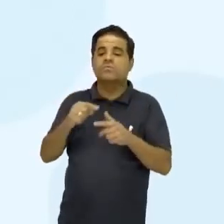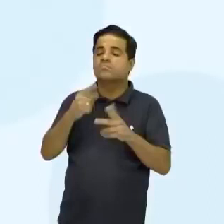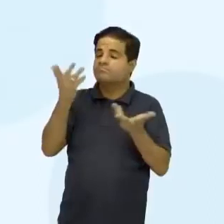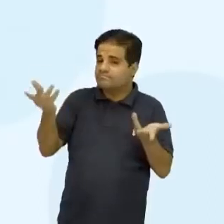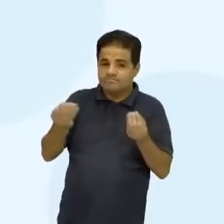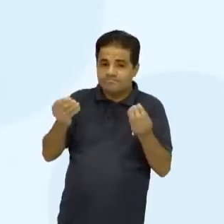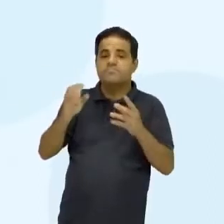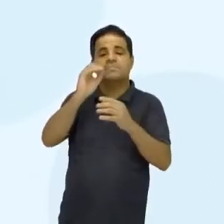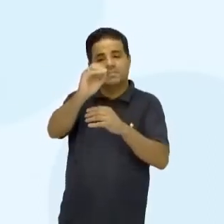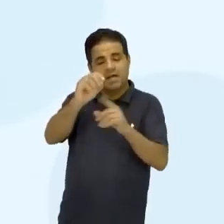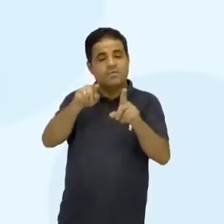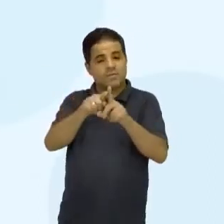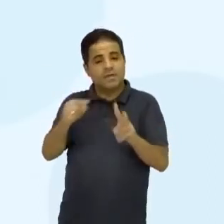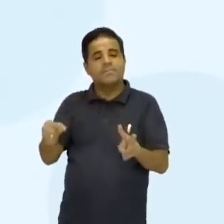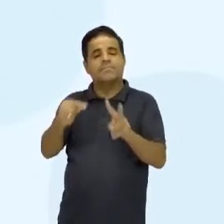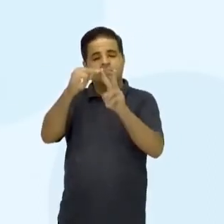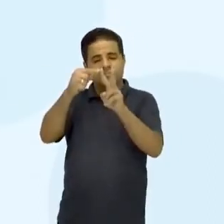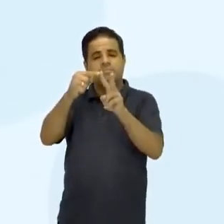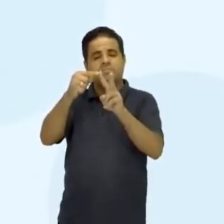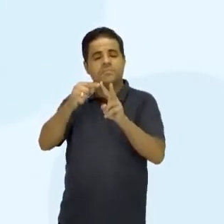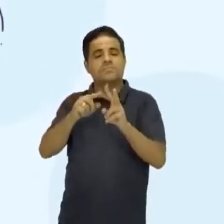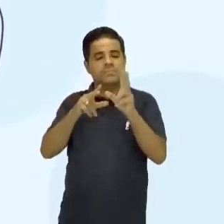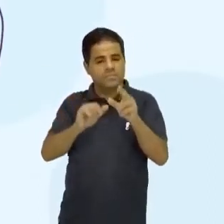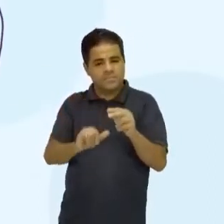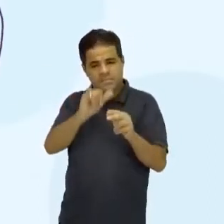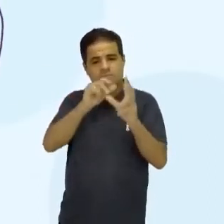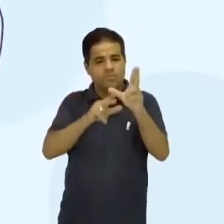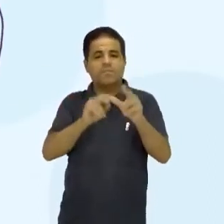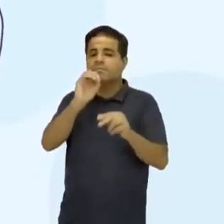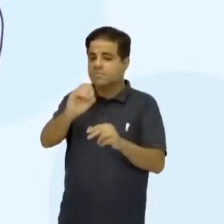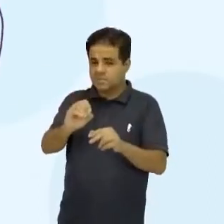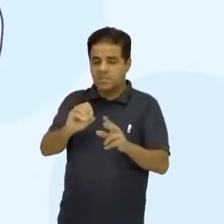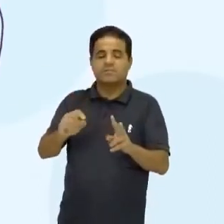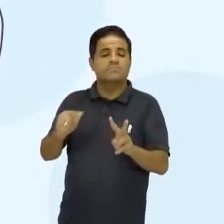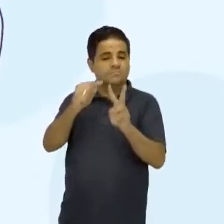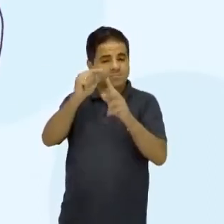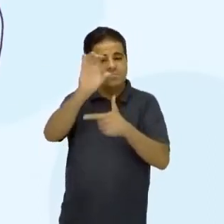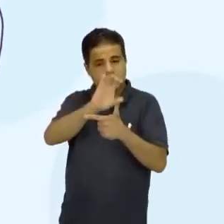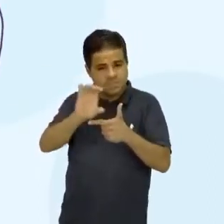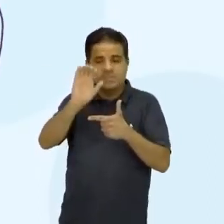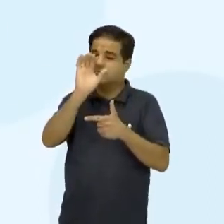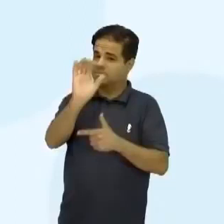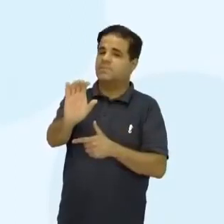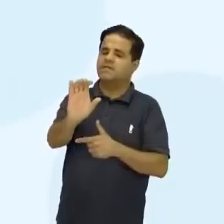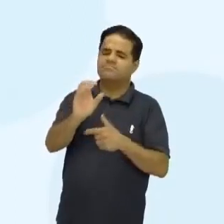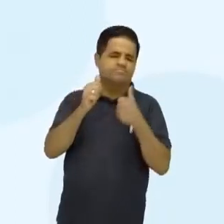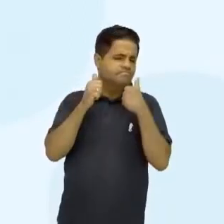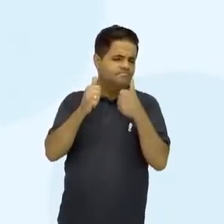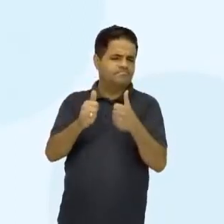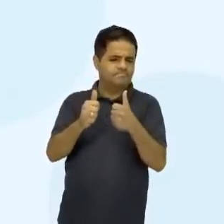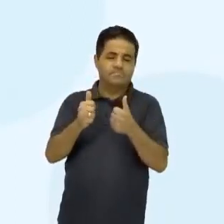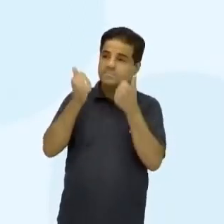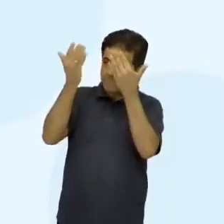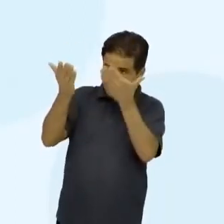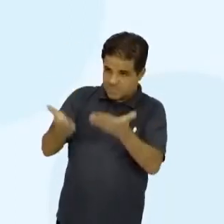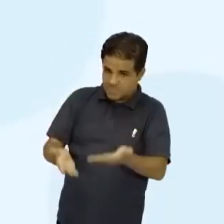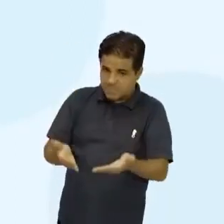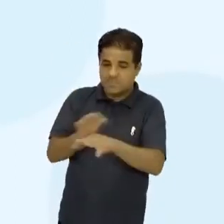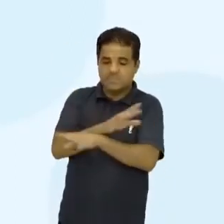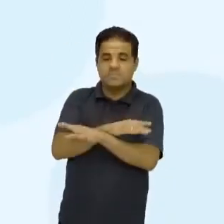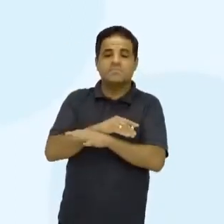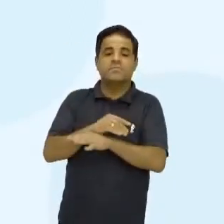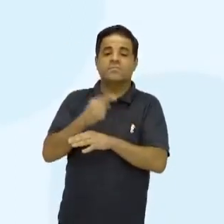0 também, no y igual a 0, que é o valor do coeficiente C. Tudo bem? Tá aqui a resolução